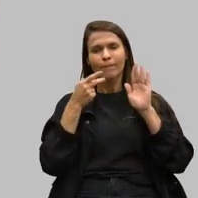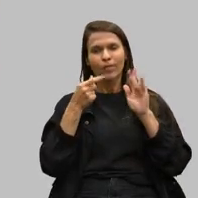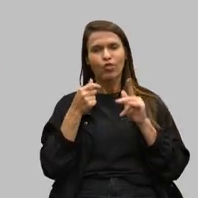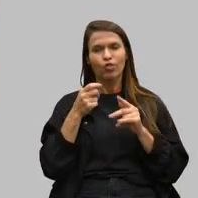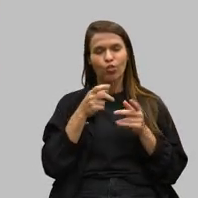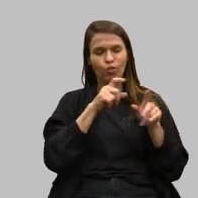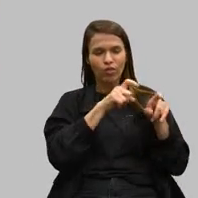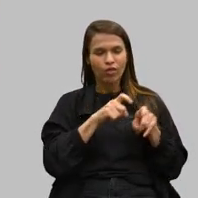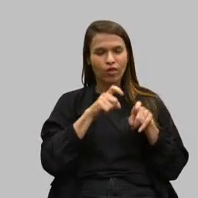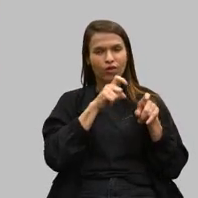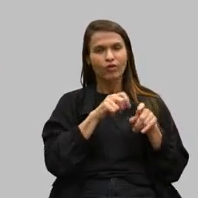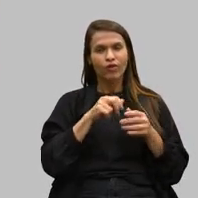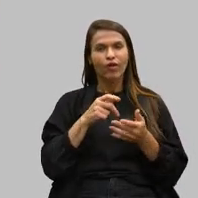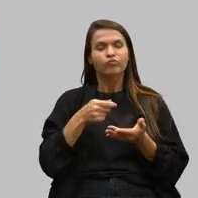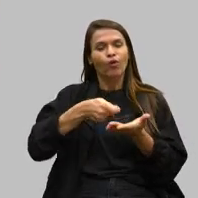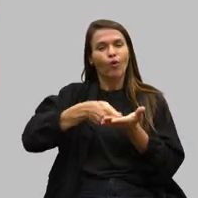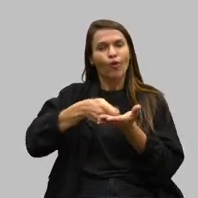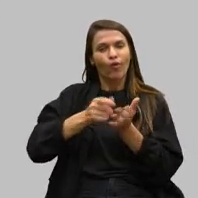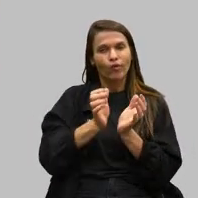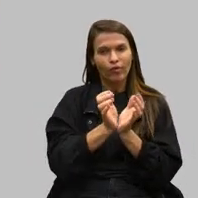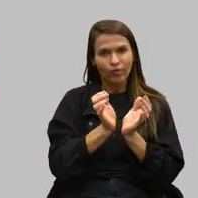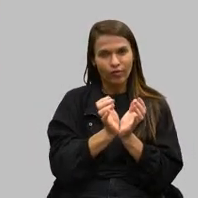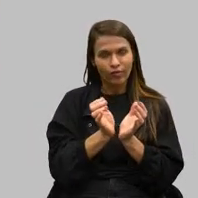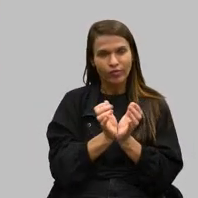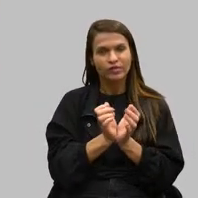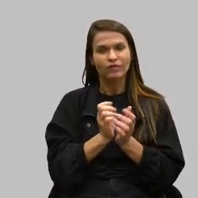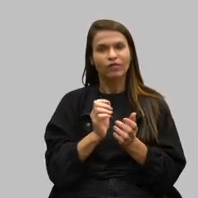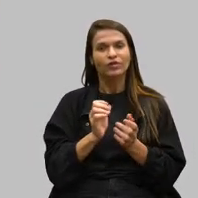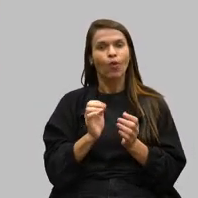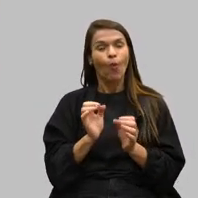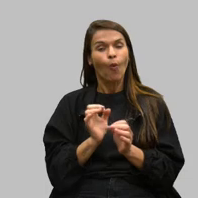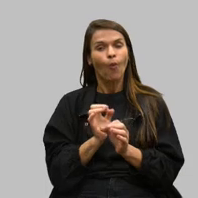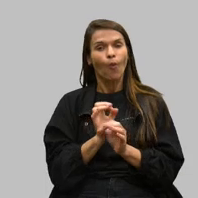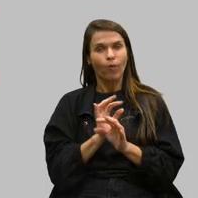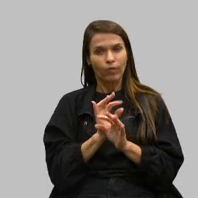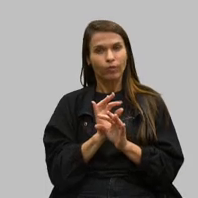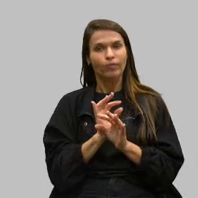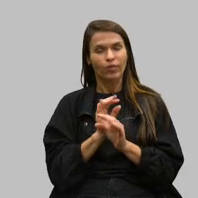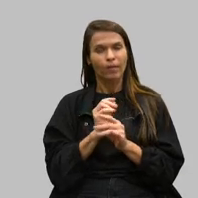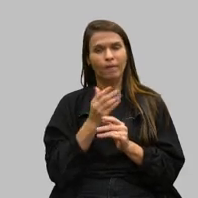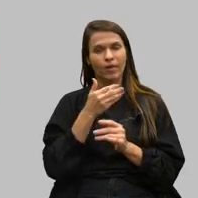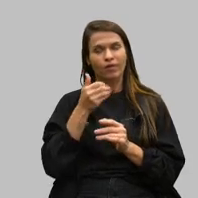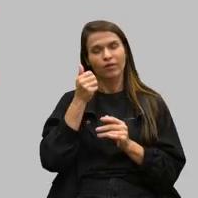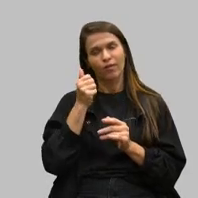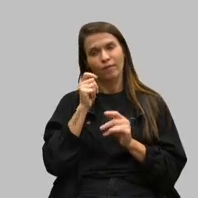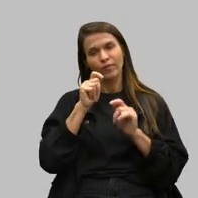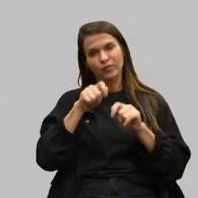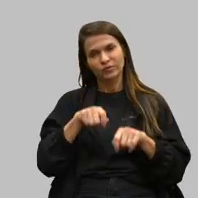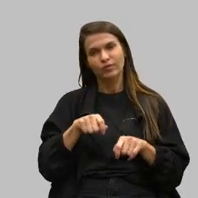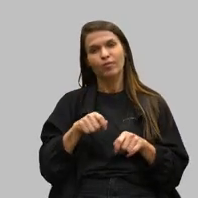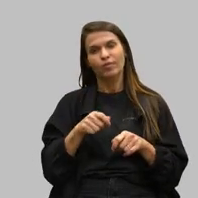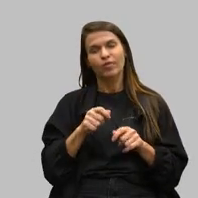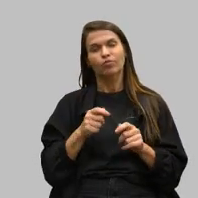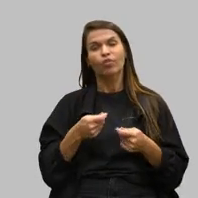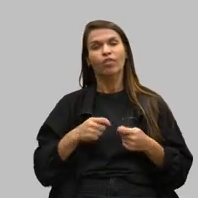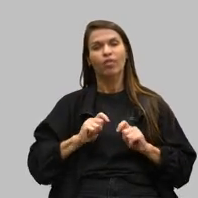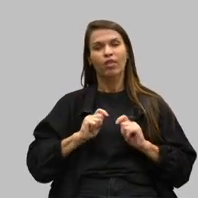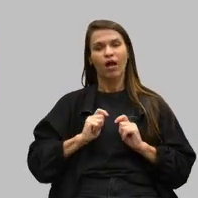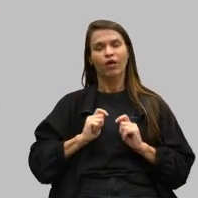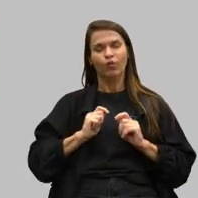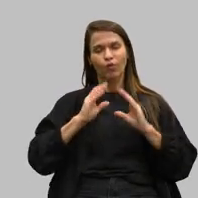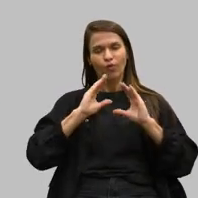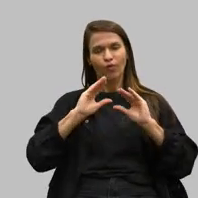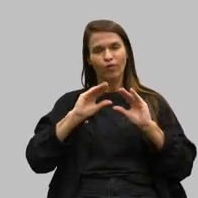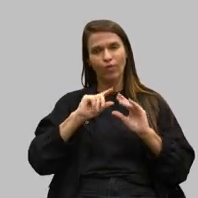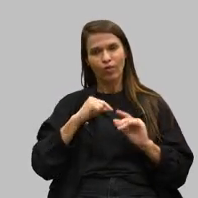capital e cobra da sua equipe que seja efetuado e praticado da melhor maneira possível, isso traz com certeza um conforto